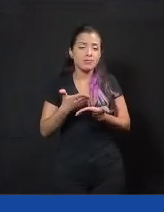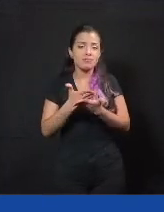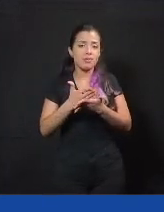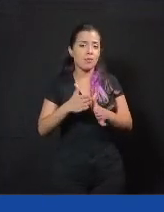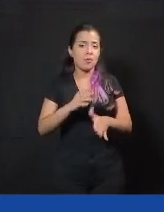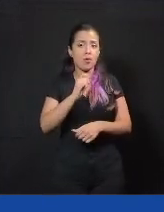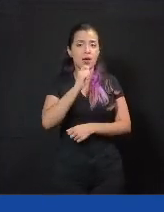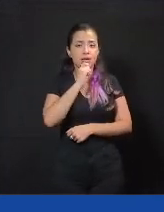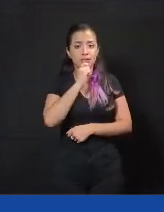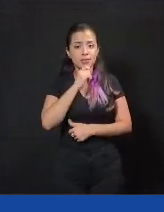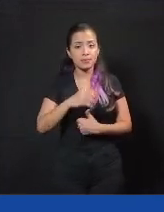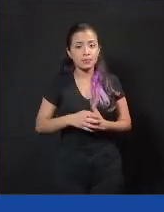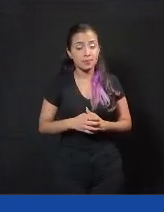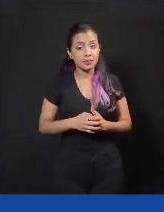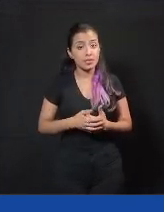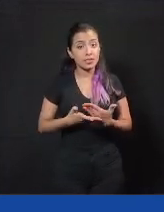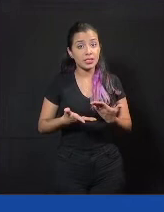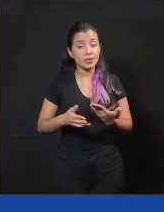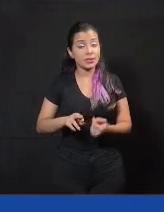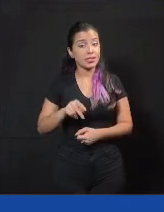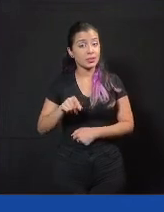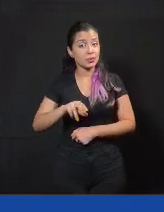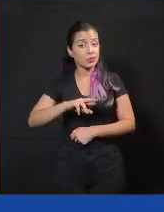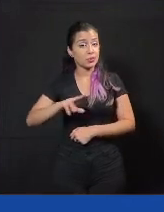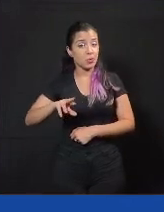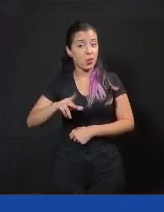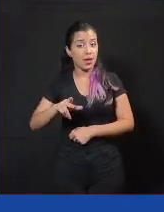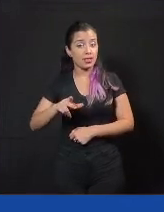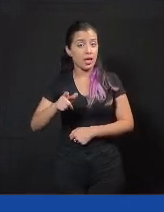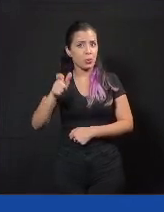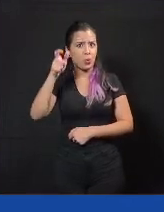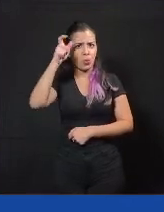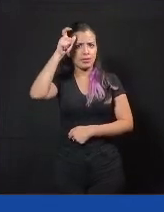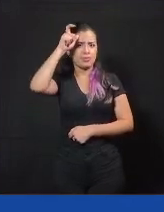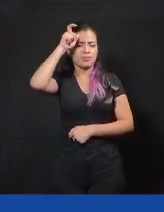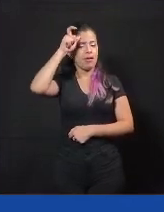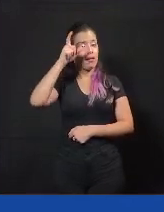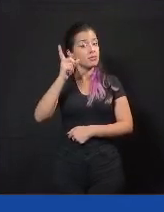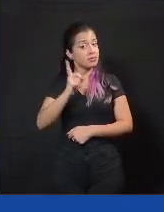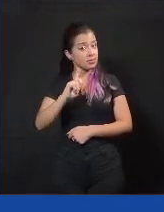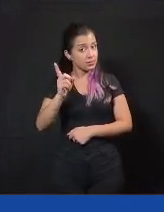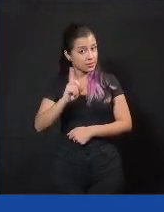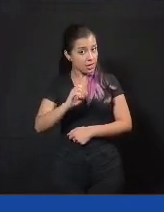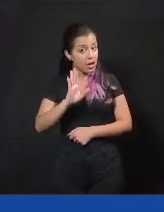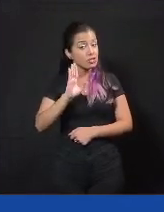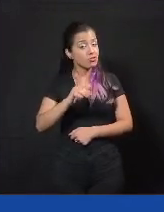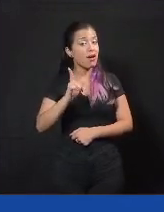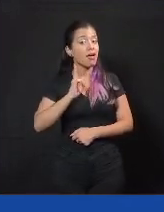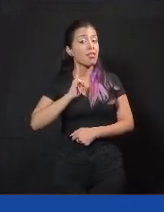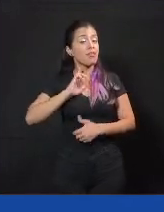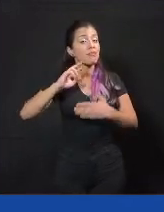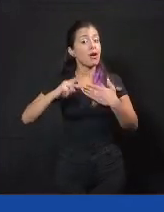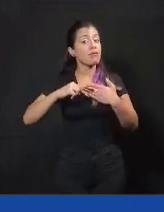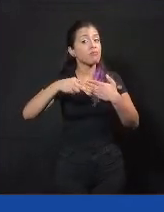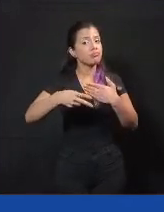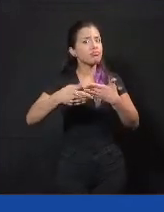isso não se fez de um modo como uma coincidência, né? Houve uma convergência, né,